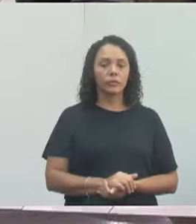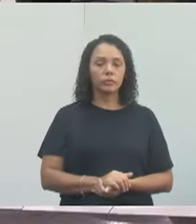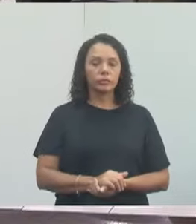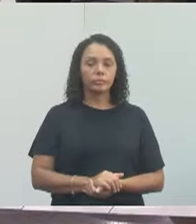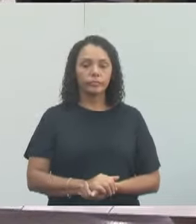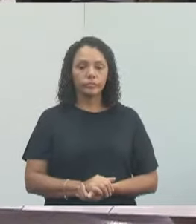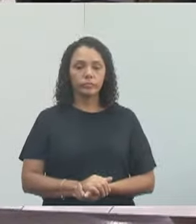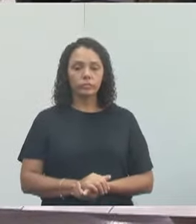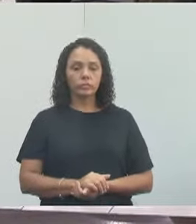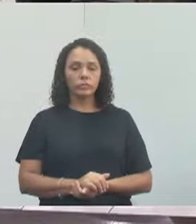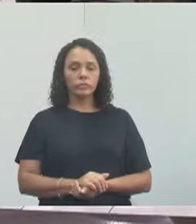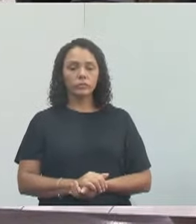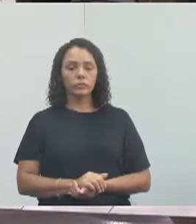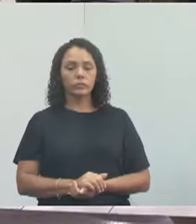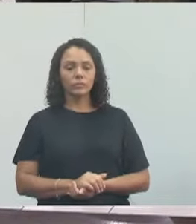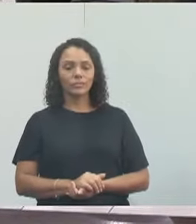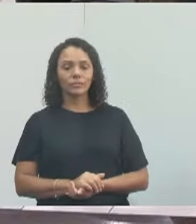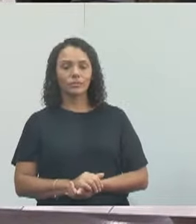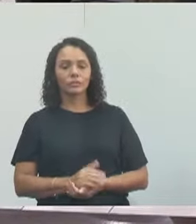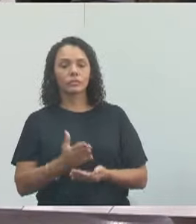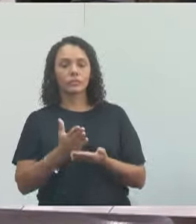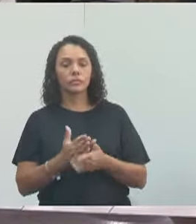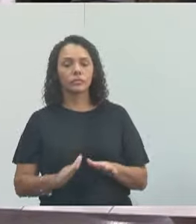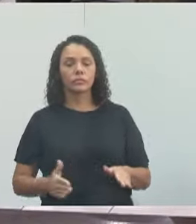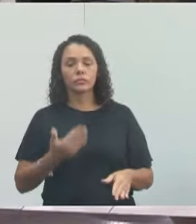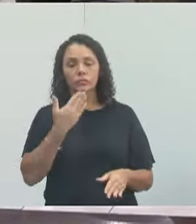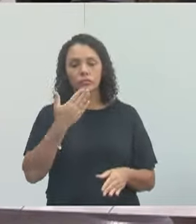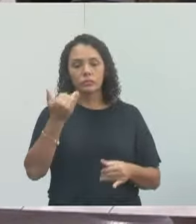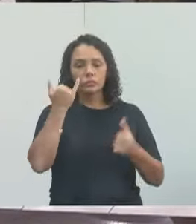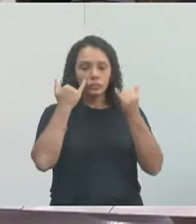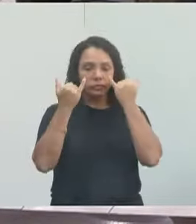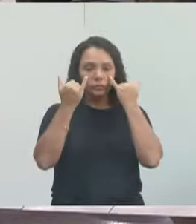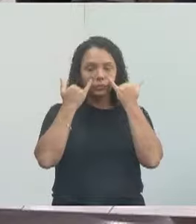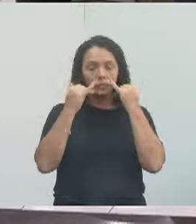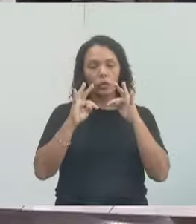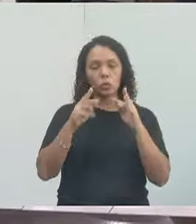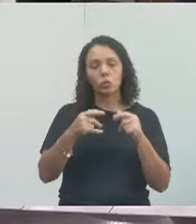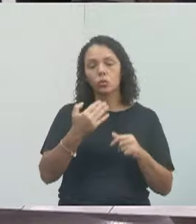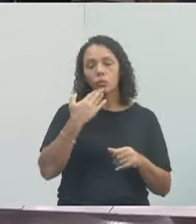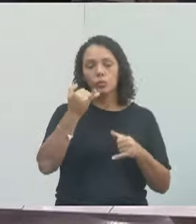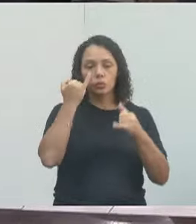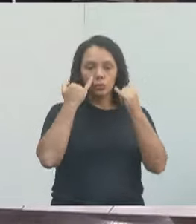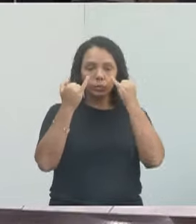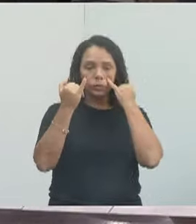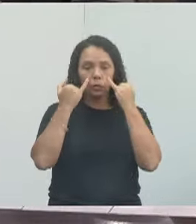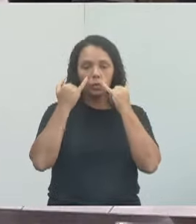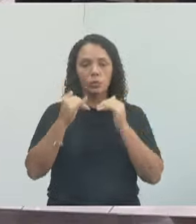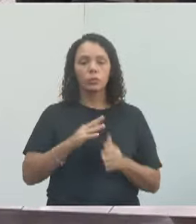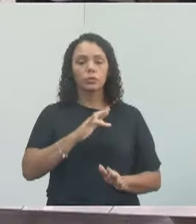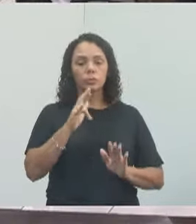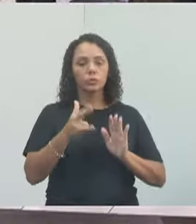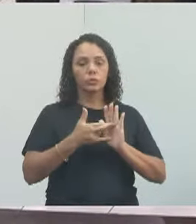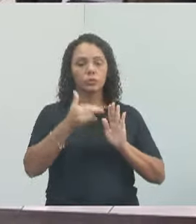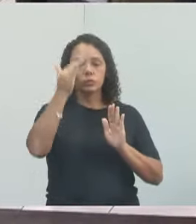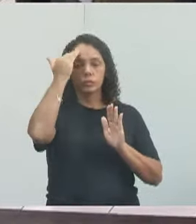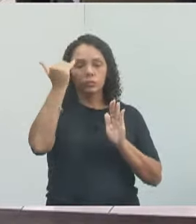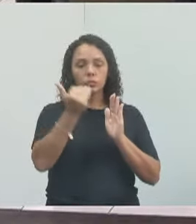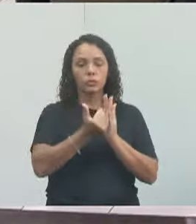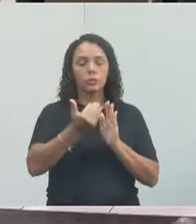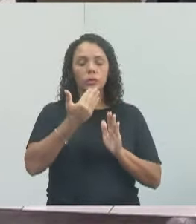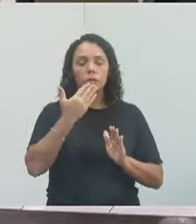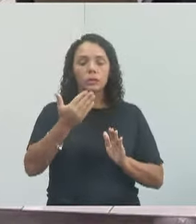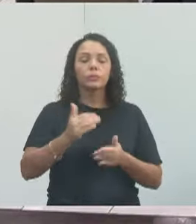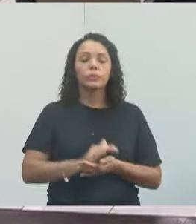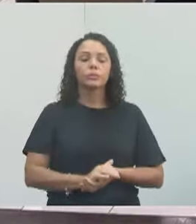informações não temos mais pedido de informação os pedido de informações foram apreciados na forma regimental